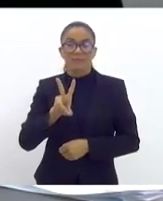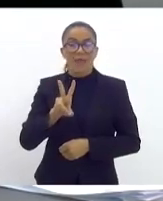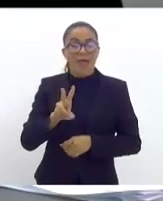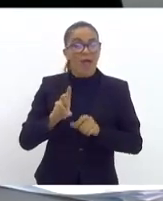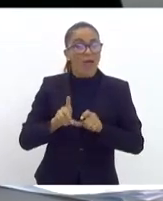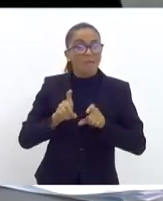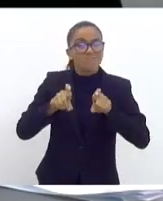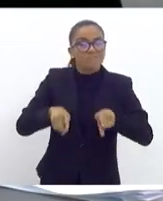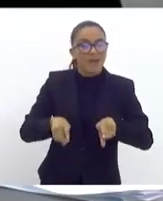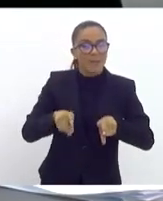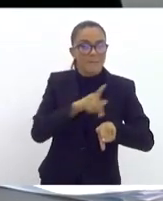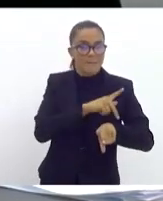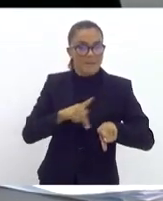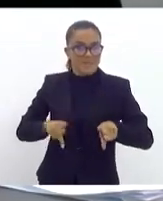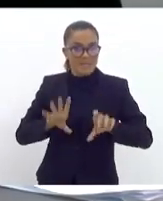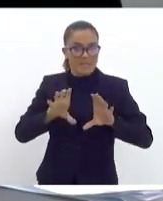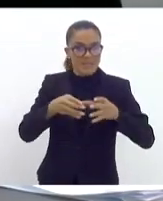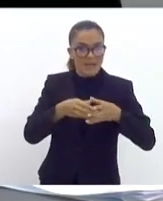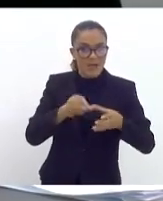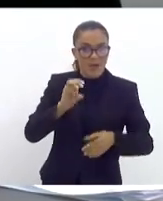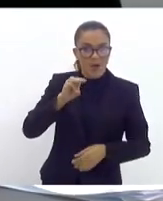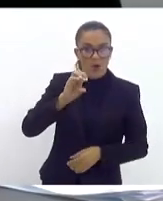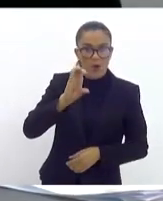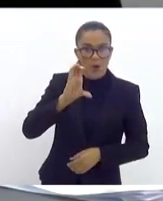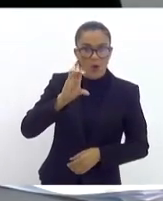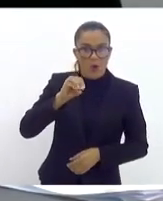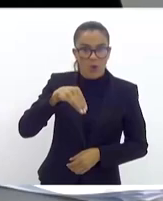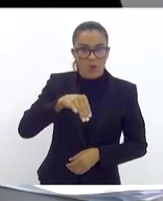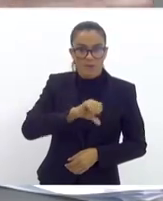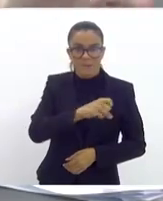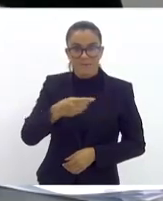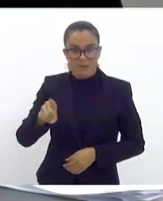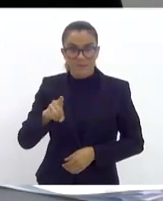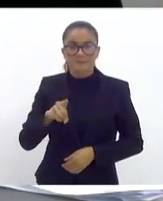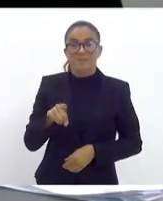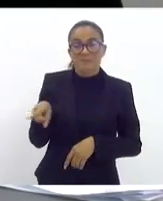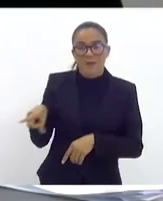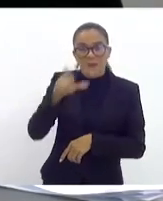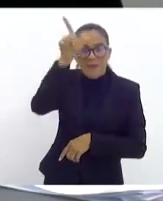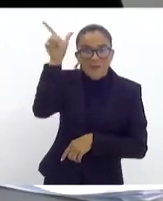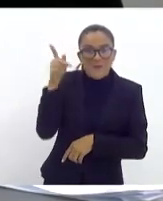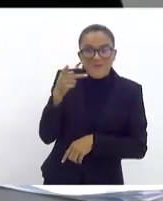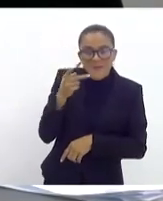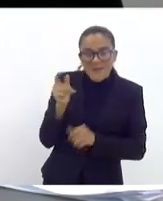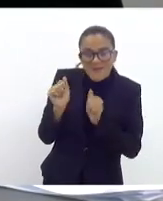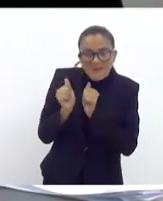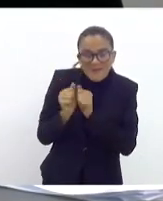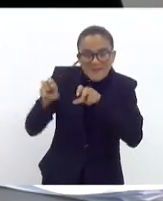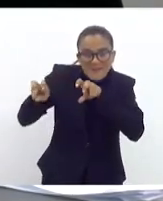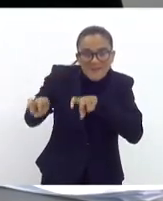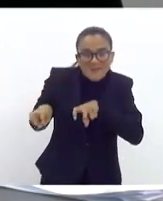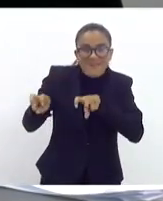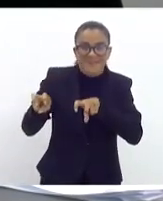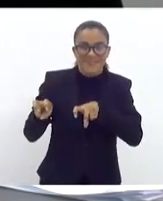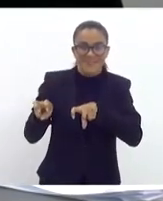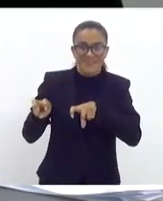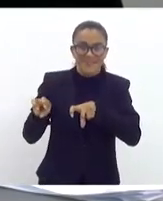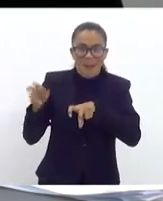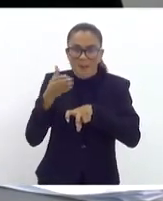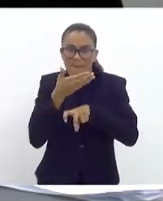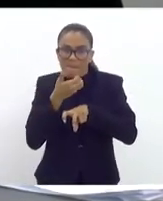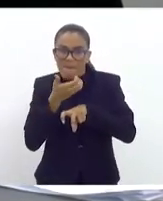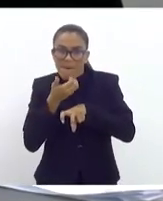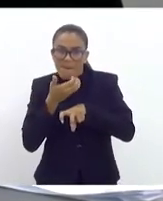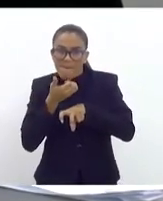e te do meu lado por exemplo Luiz Paulo porque sentava assim eu sentava aqui ele agarradinho comigo aqui né Gabi a gente aprendi